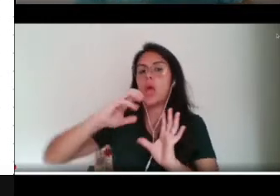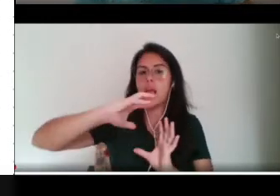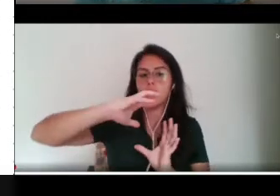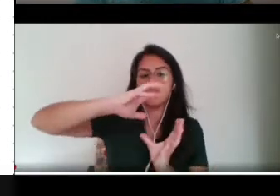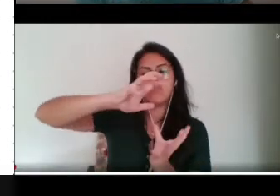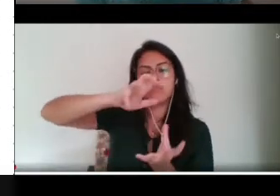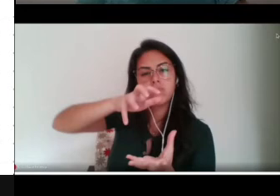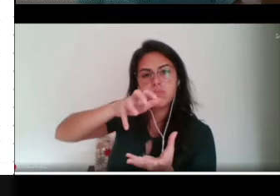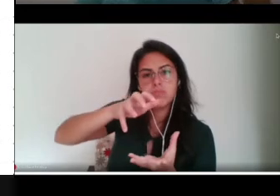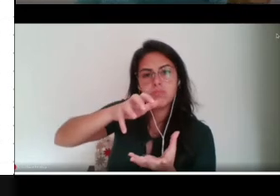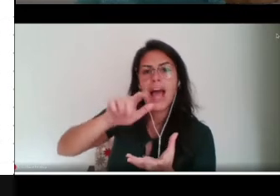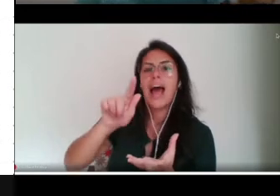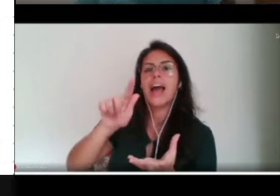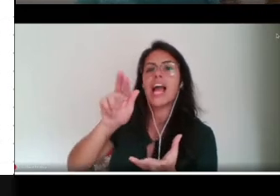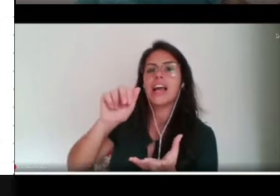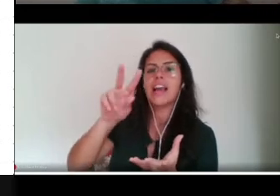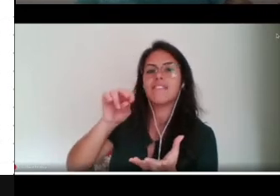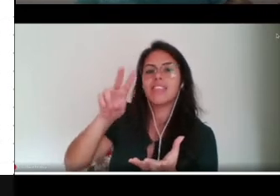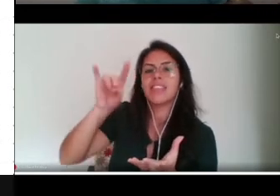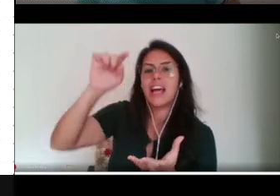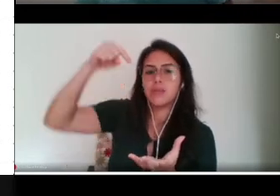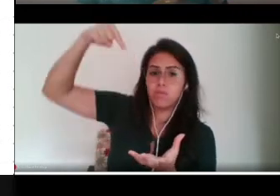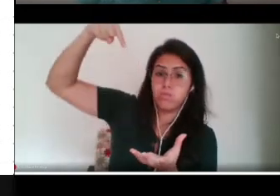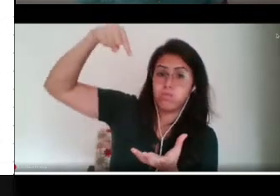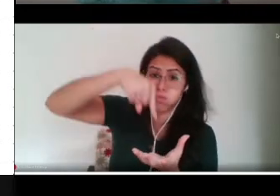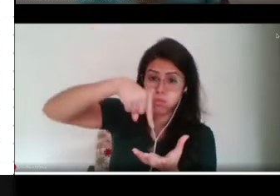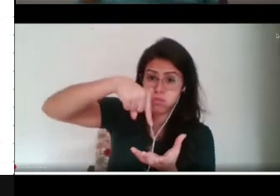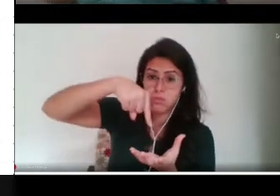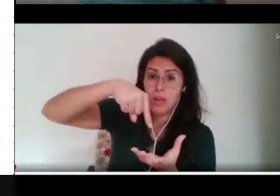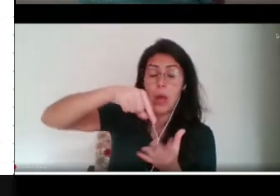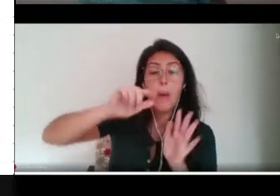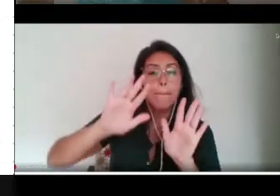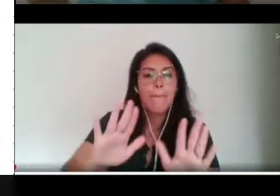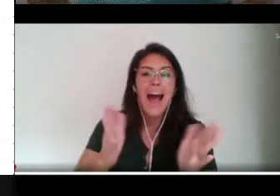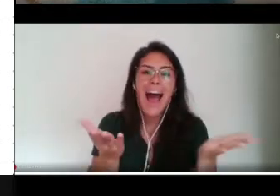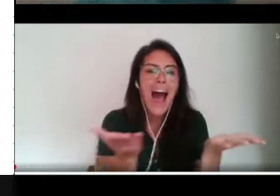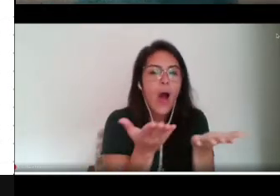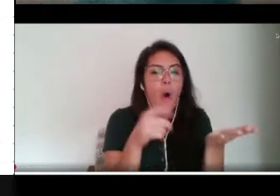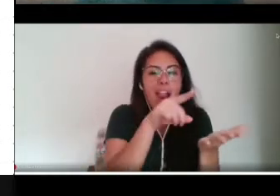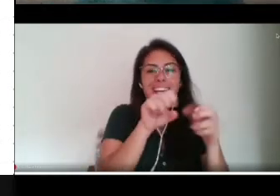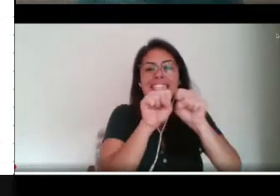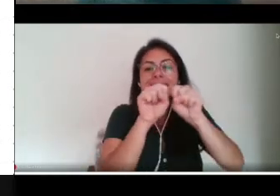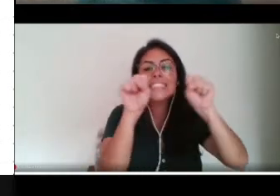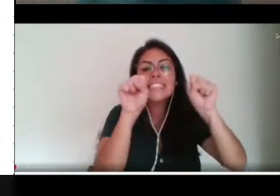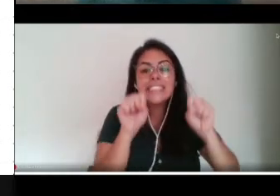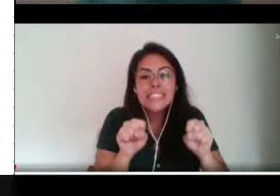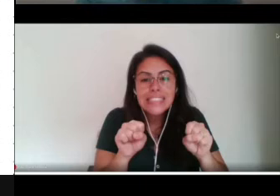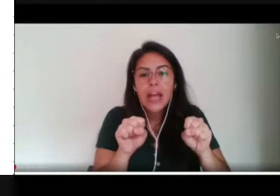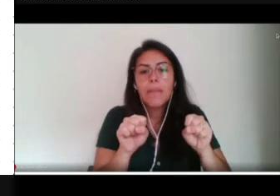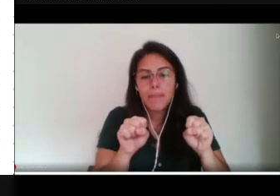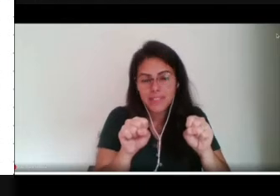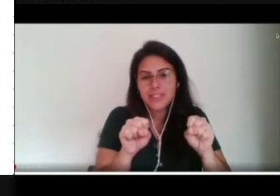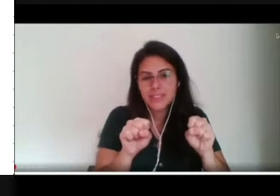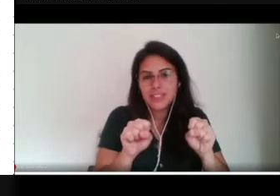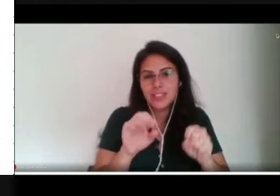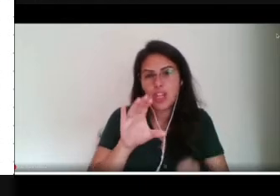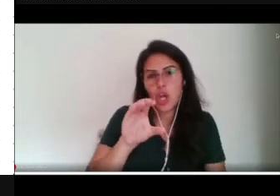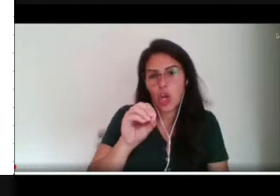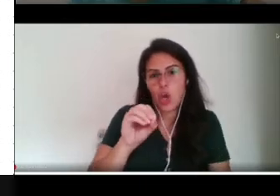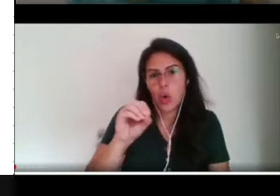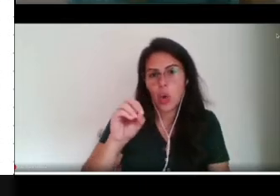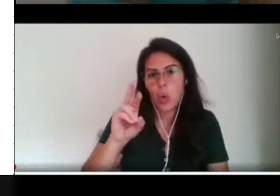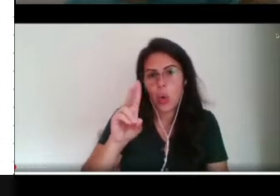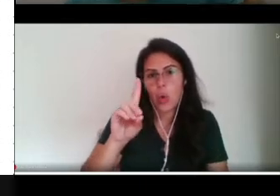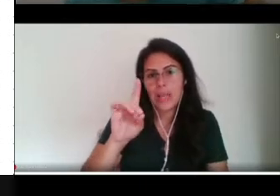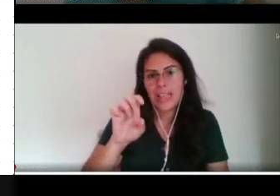de coordenadas. Com o meu sistema de coordenadas, a aceleração é positiva ou negativa? Entendeu? Entendi. Obrigado,